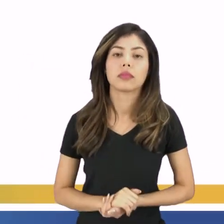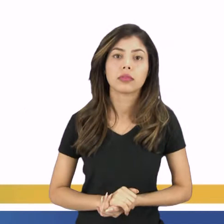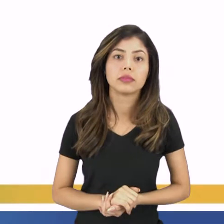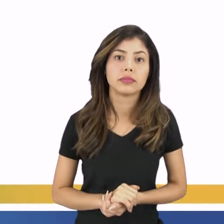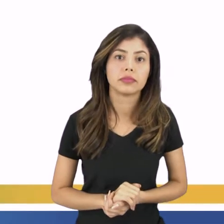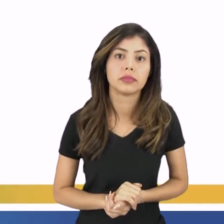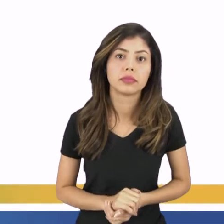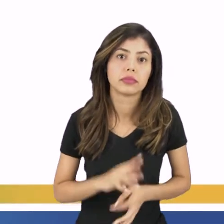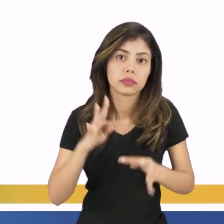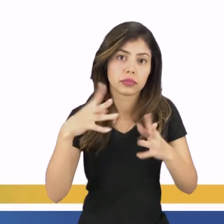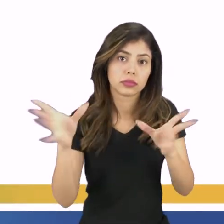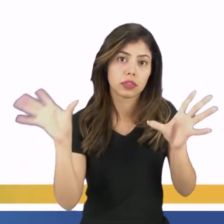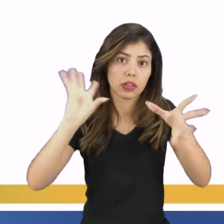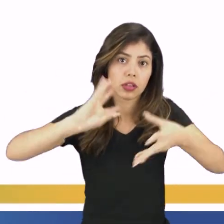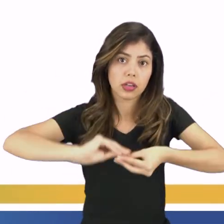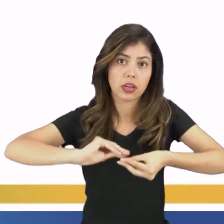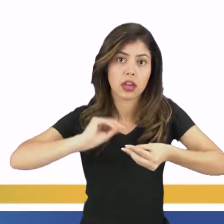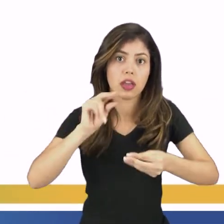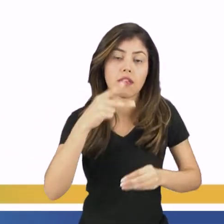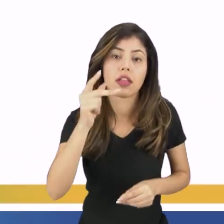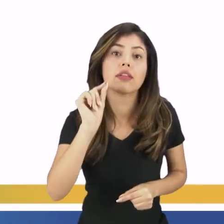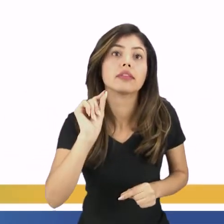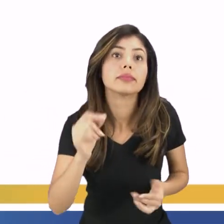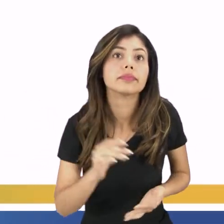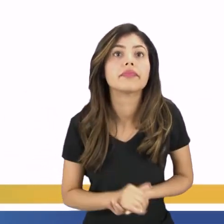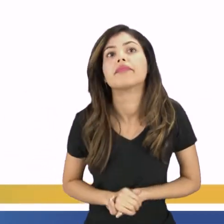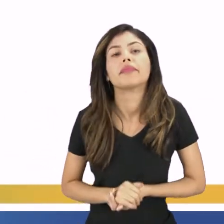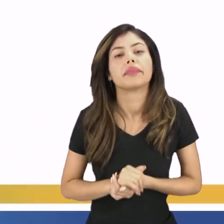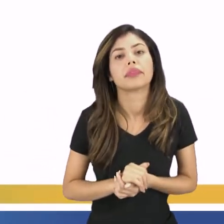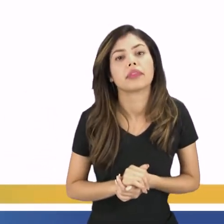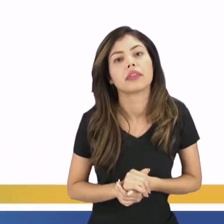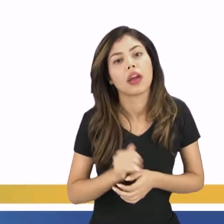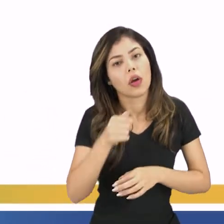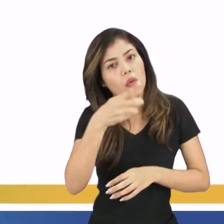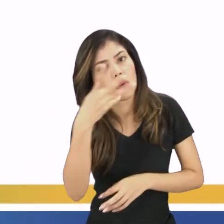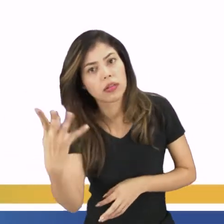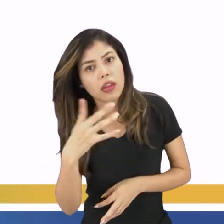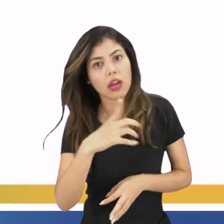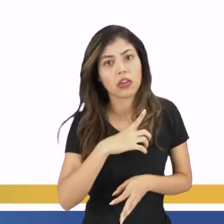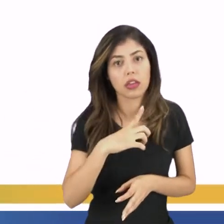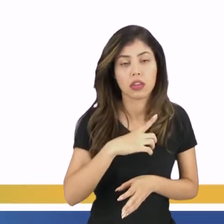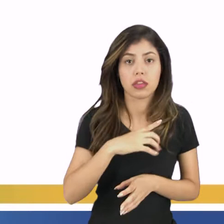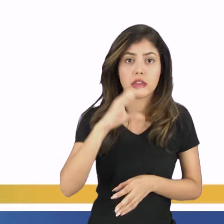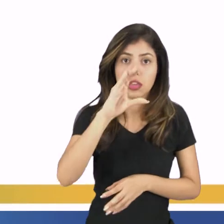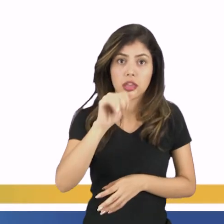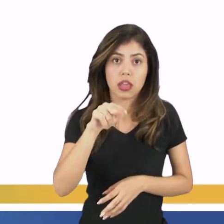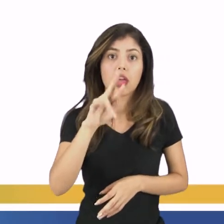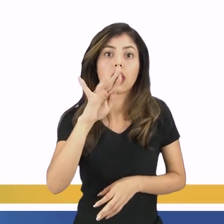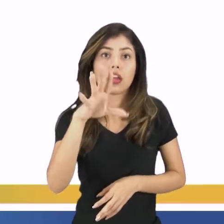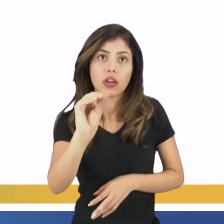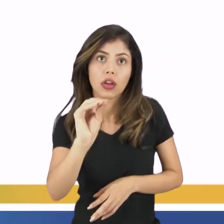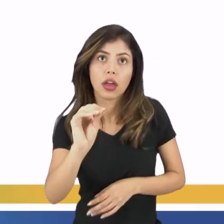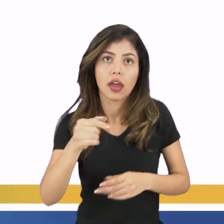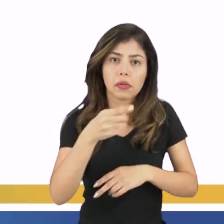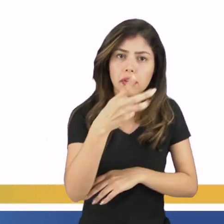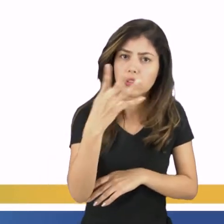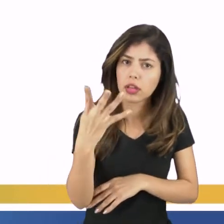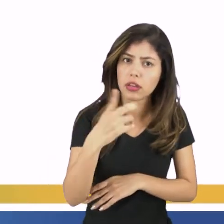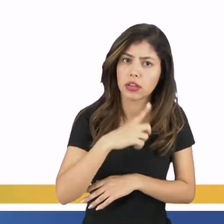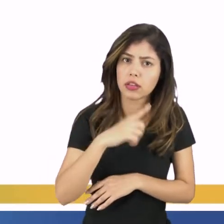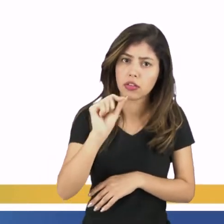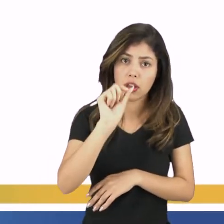OH-. Então, resumidamente, a gente pode dizer o seguinte, que a quantidade de cátions vai ser igual à quantidade